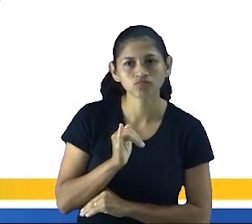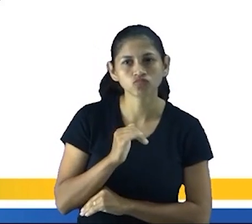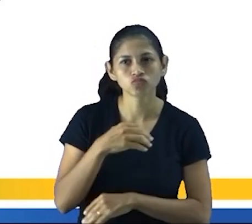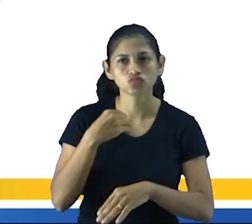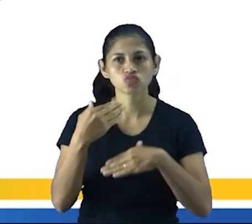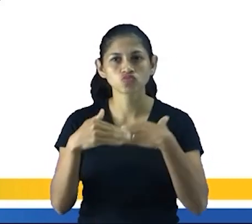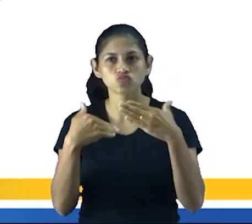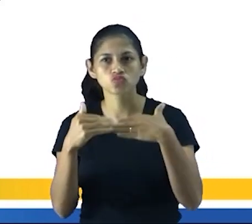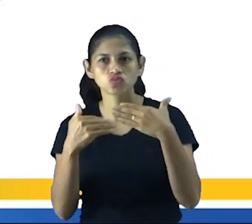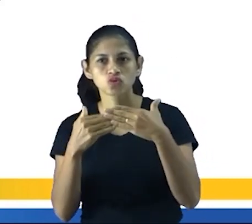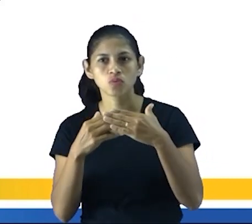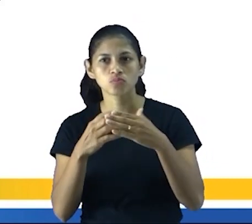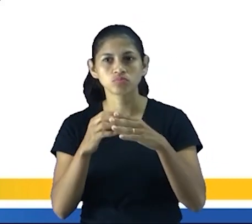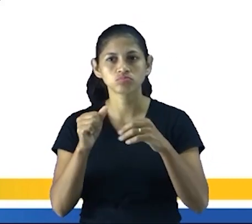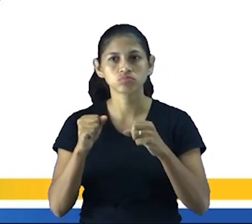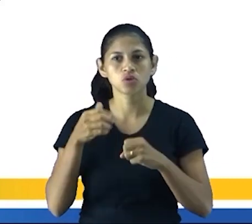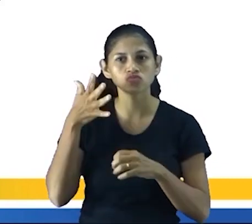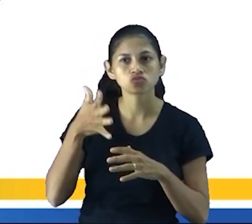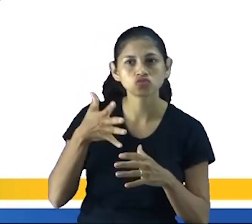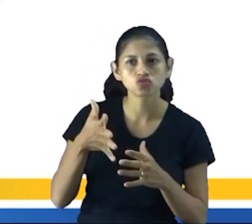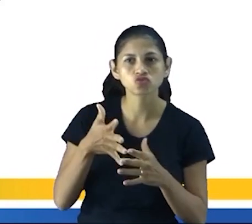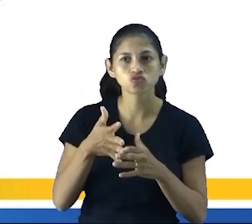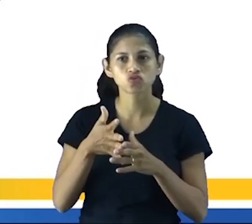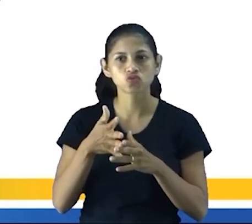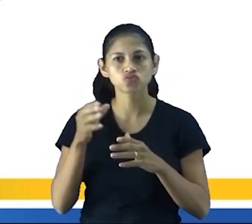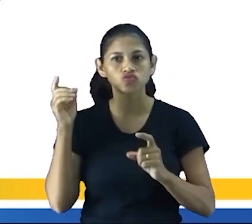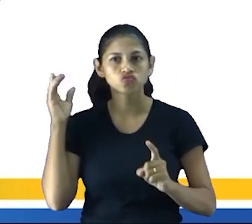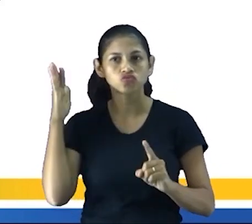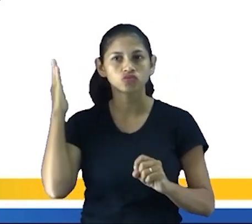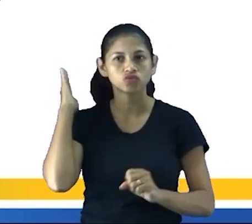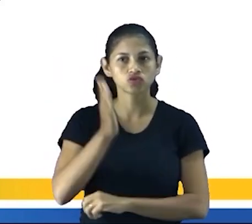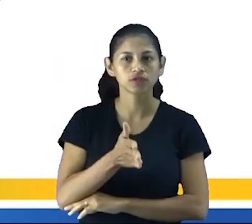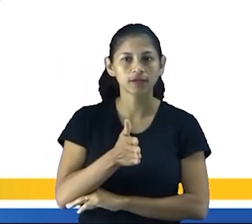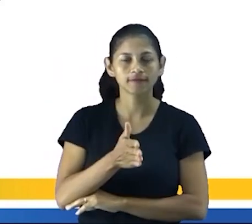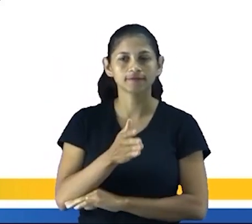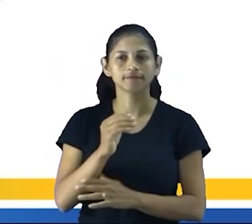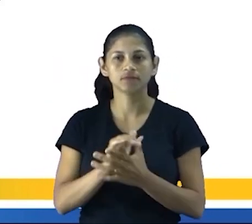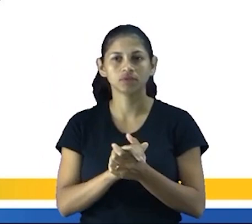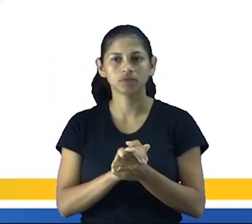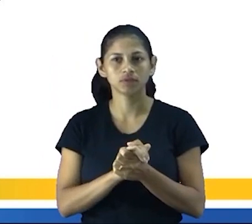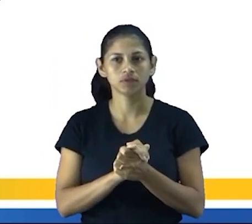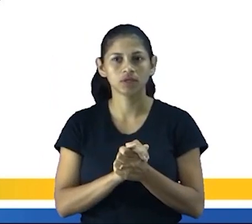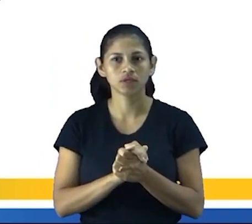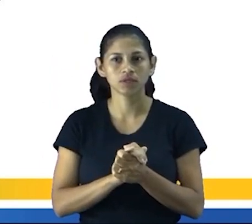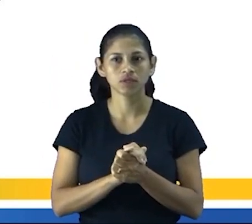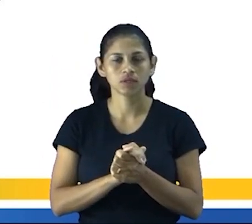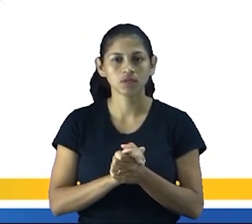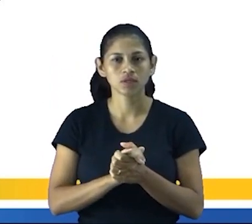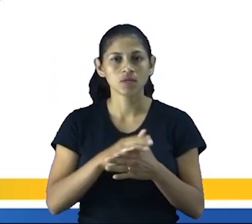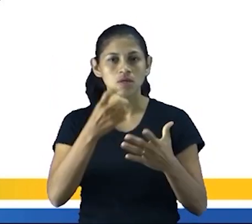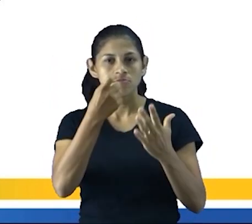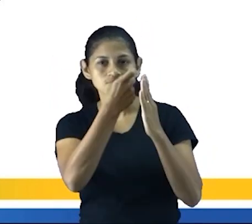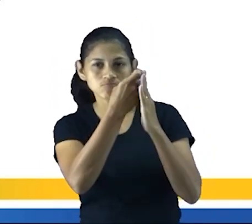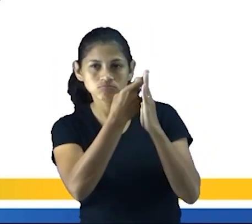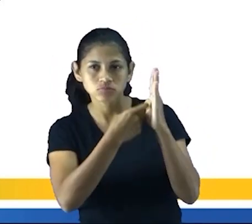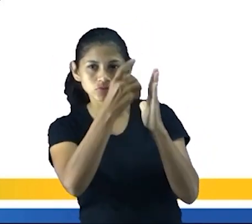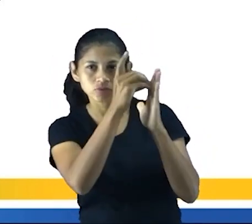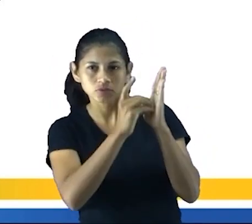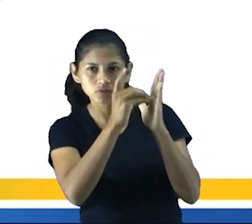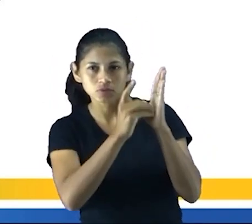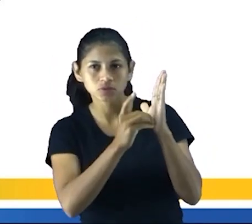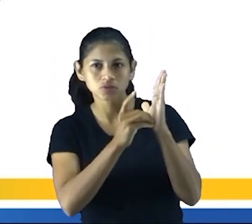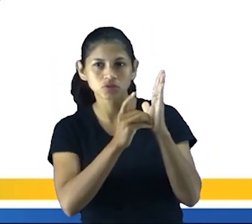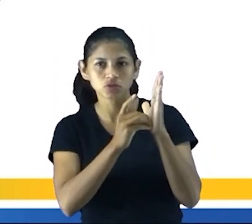pelo uso de discursos direto e indireto, descritiva, formada com base em dados editoriais da obra,